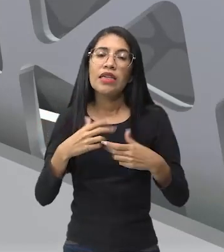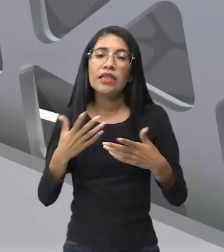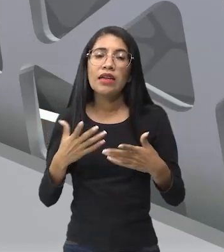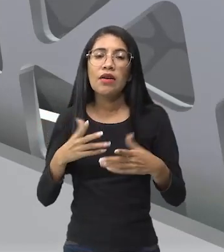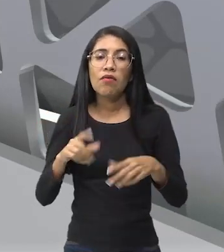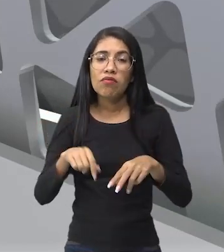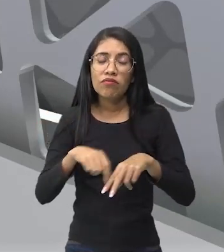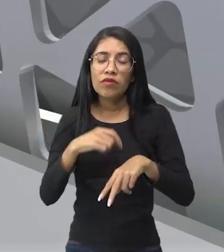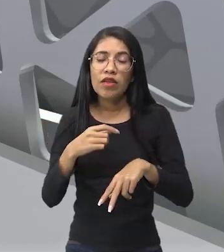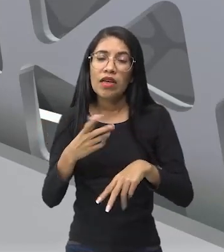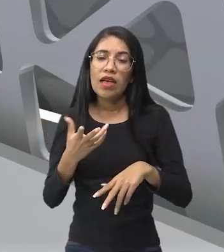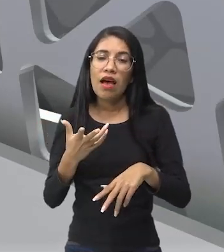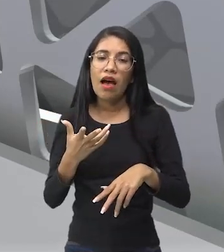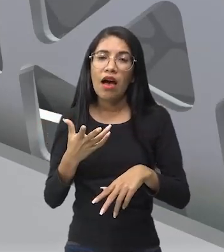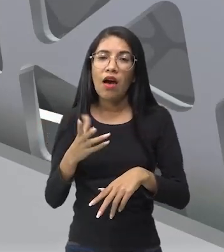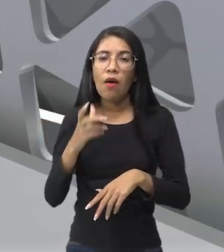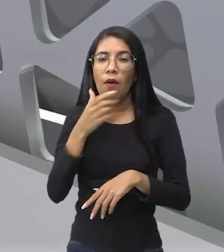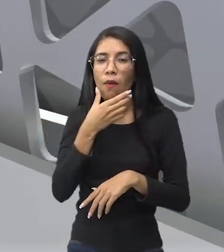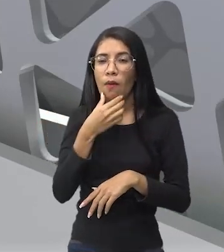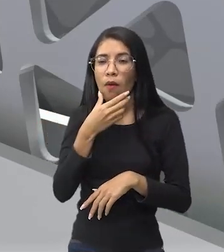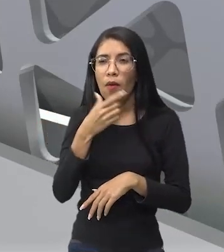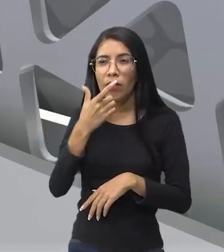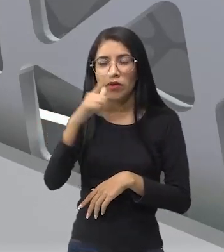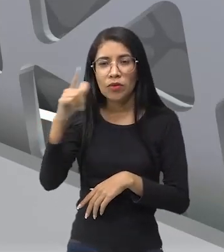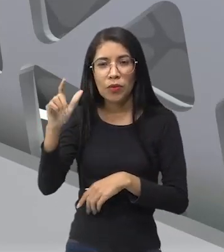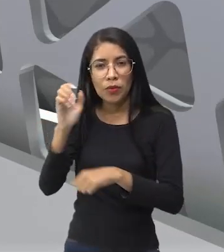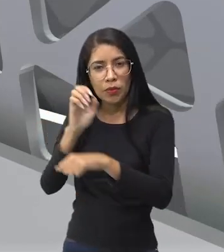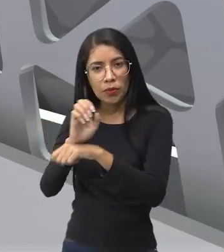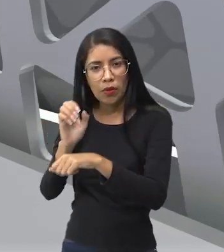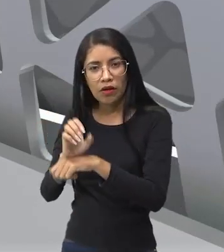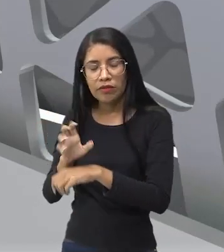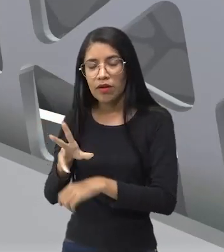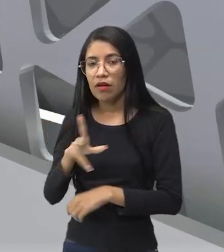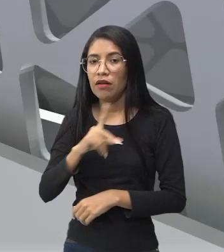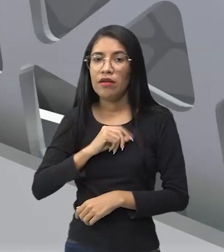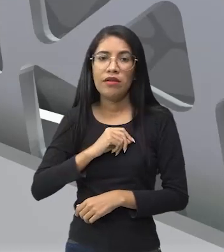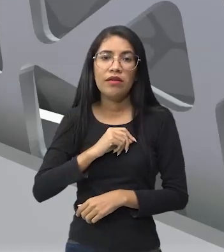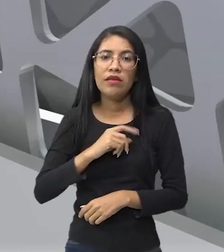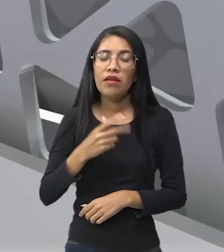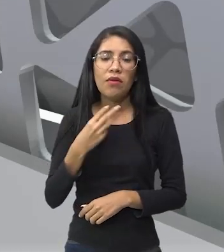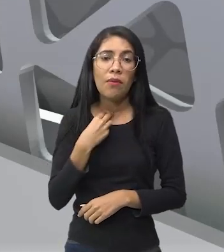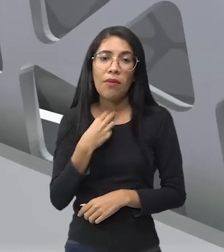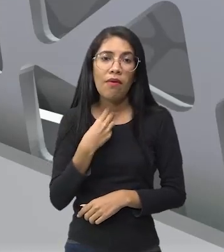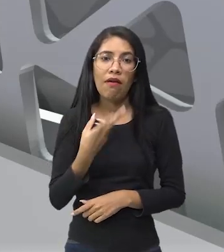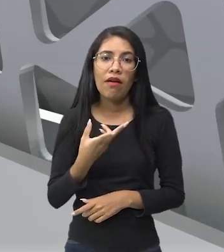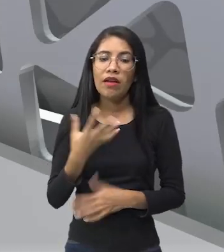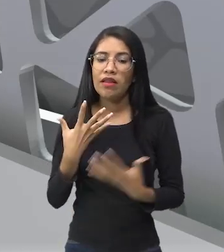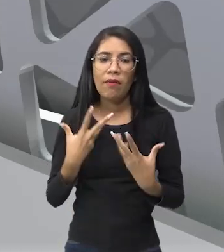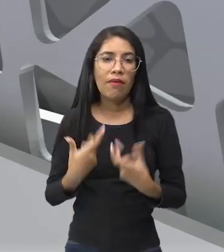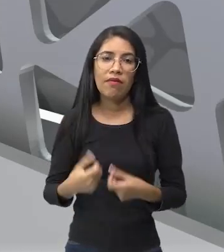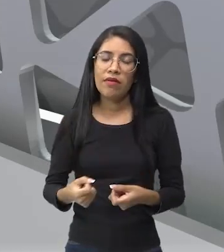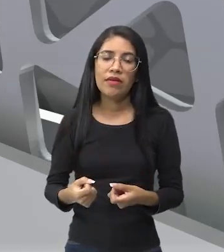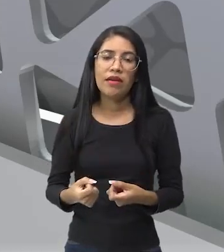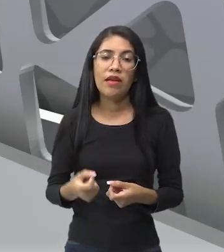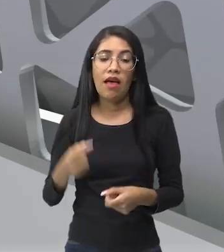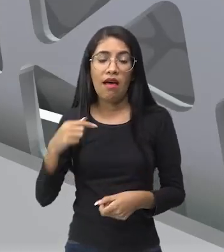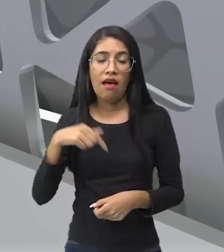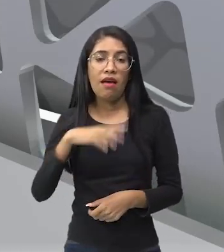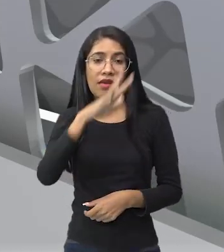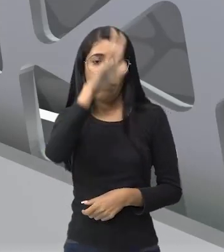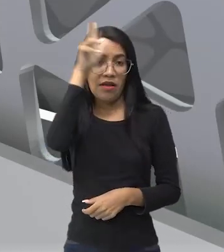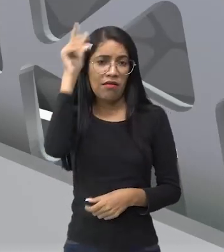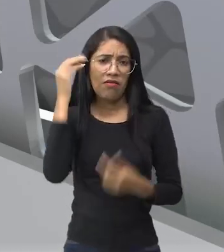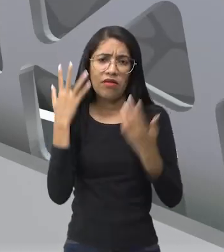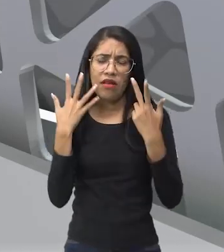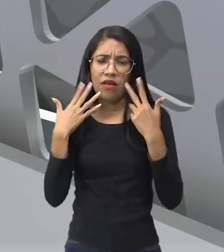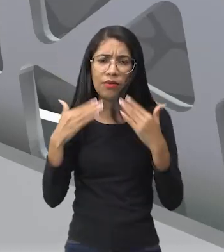outros estados, em outros países, um homem que fica sem camisa, nossa, não pode, eles não aceitam. E aqui não, para a gente